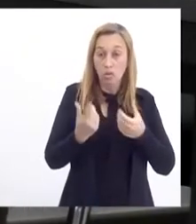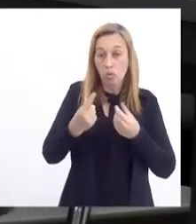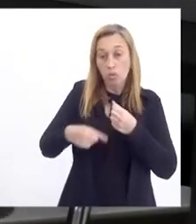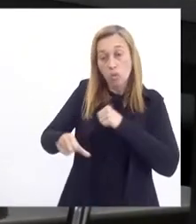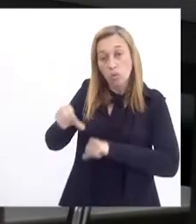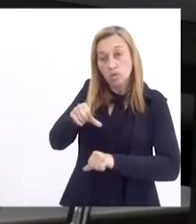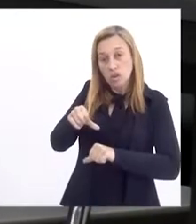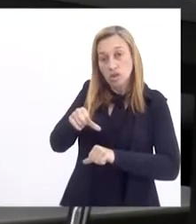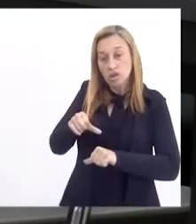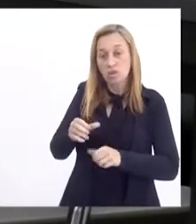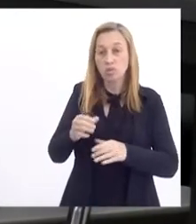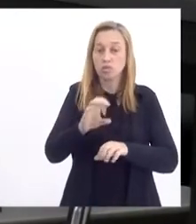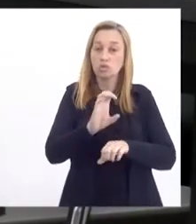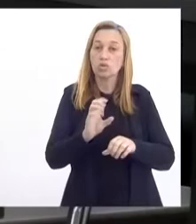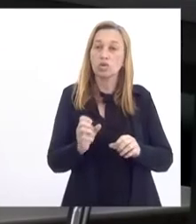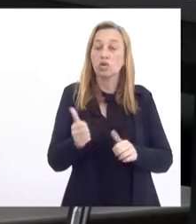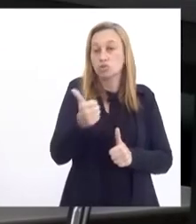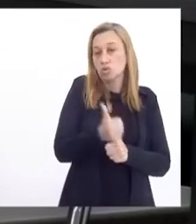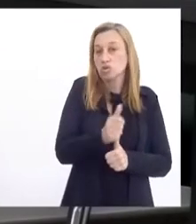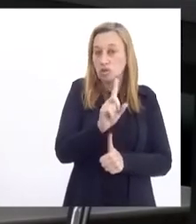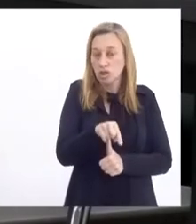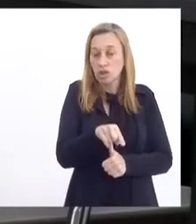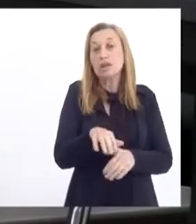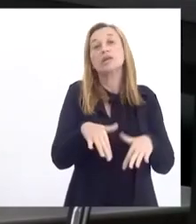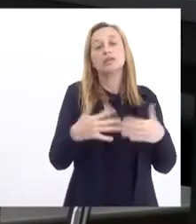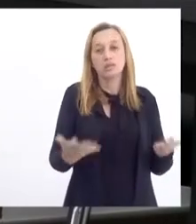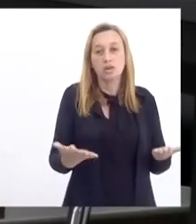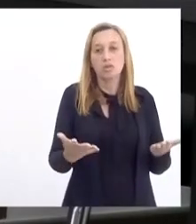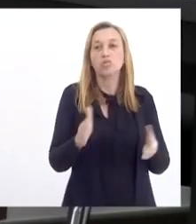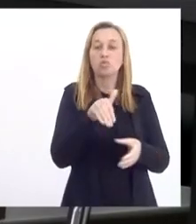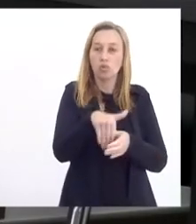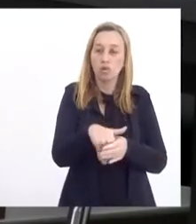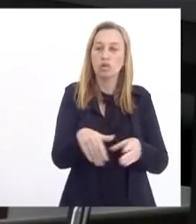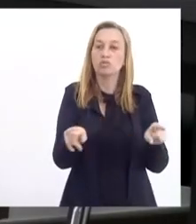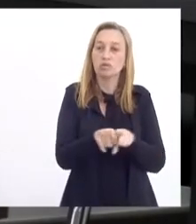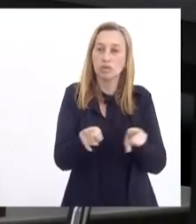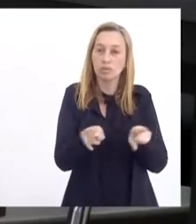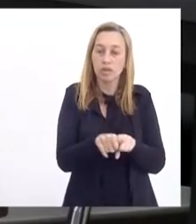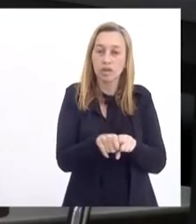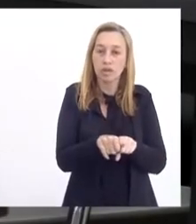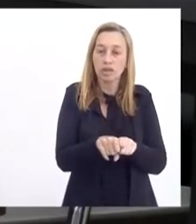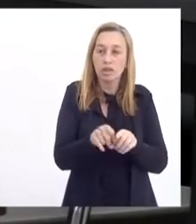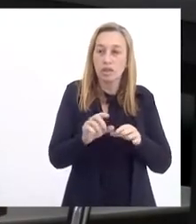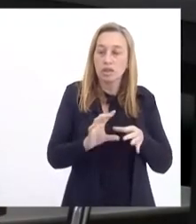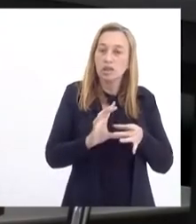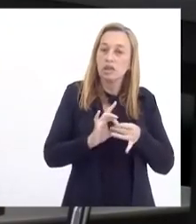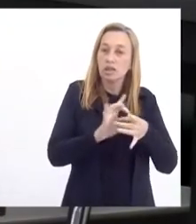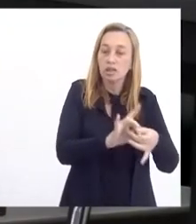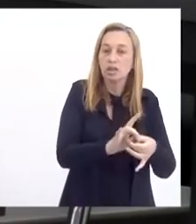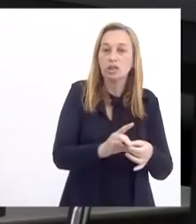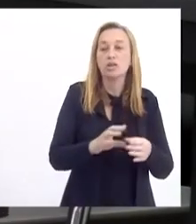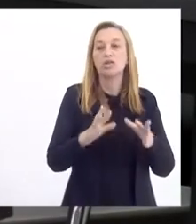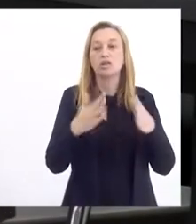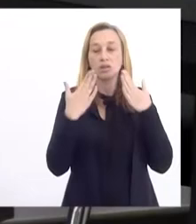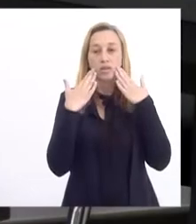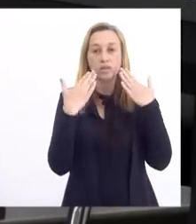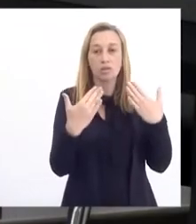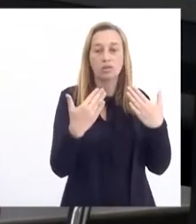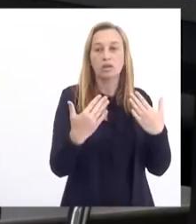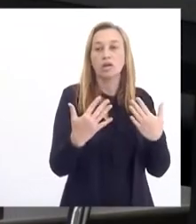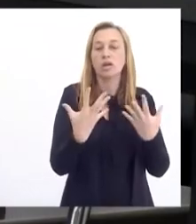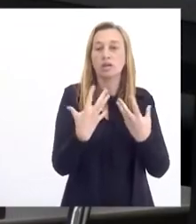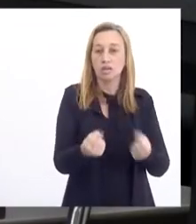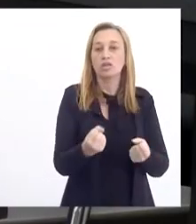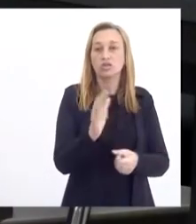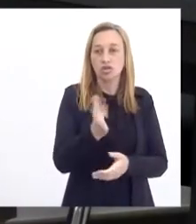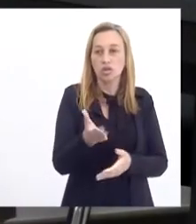ao substitutivo, né? Então, esse imposto, estou votando também na mesma linha, que toda audiência pública é boa, favorável, já